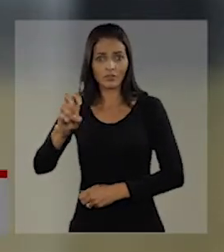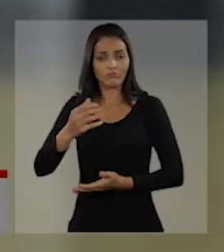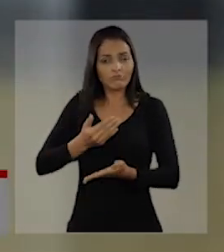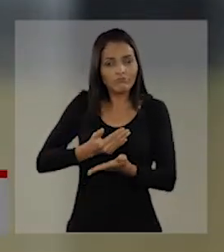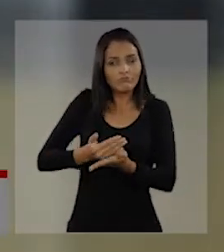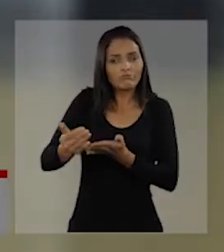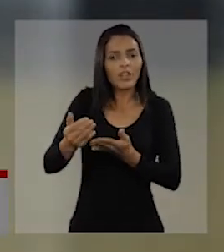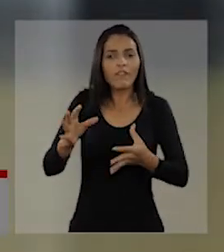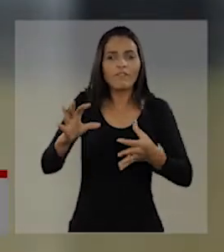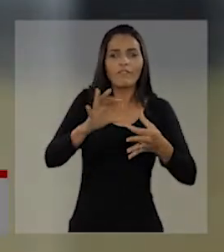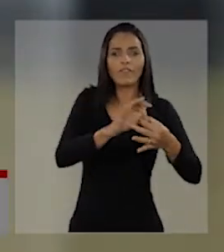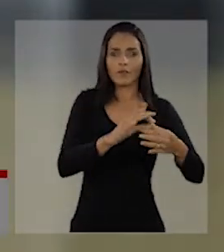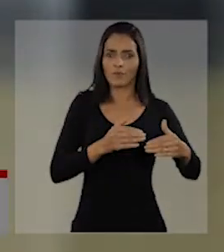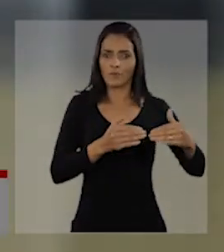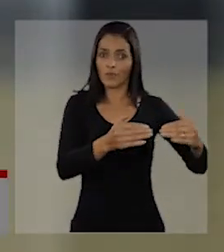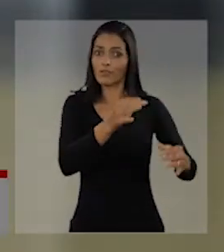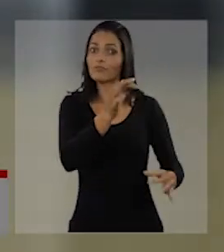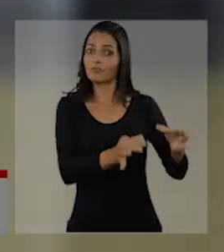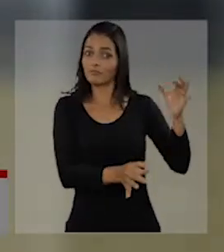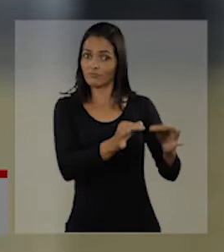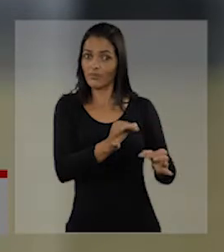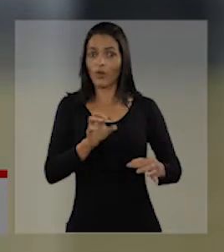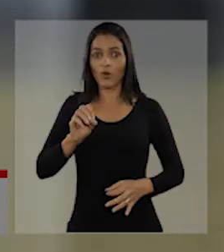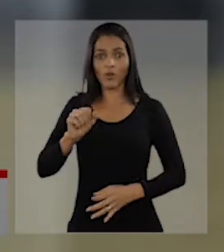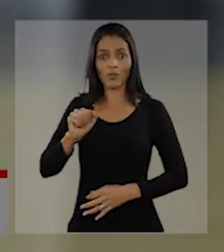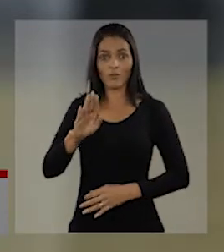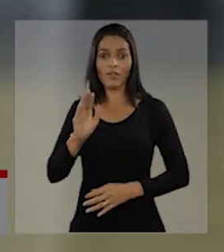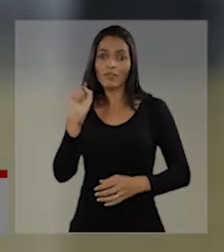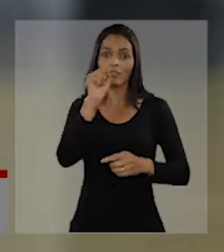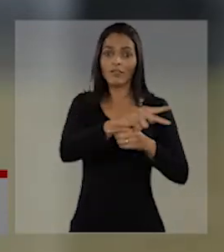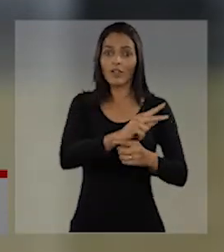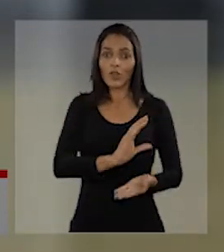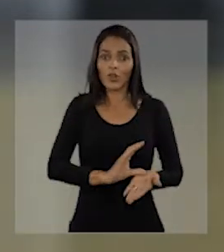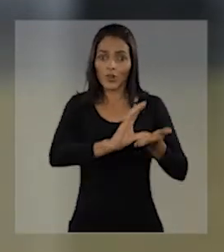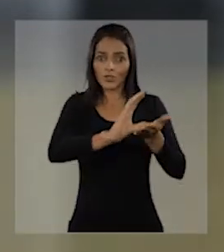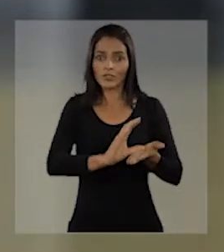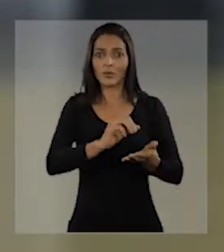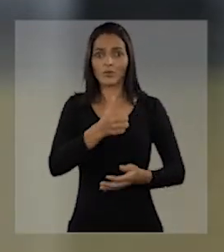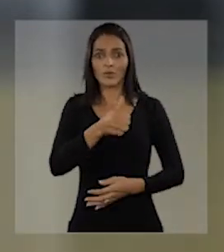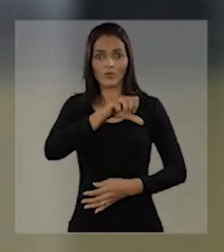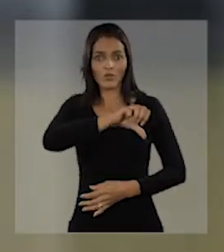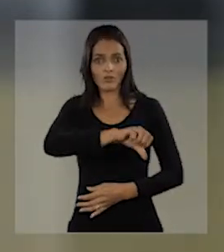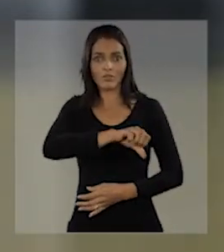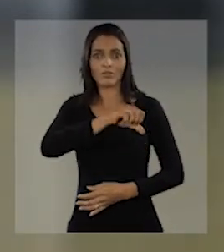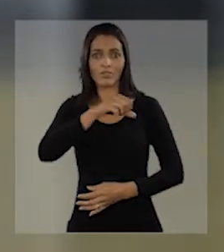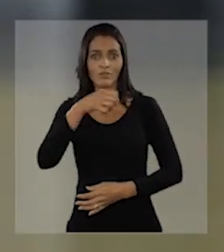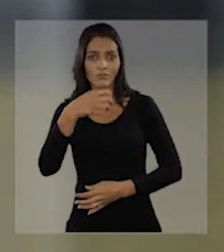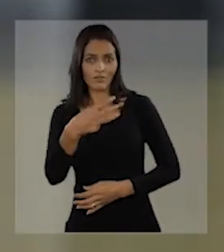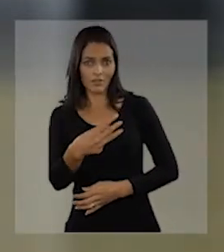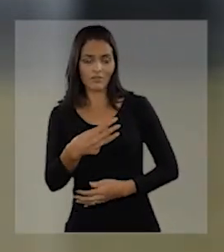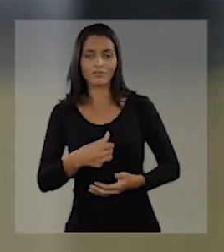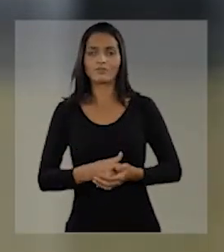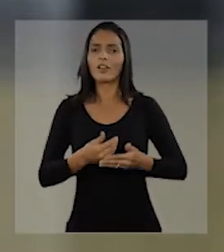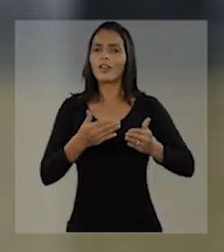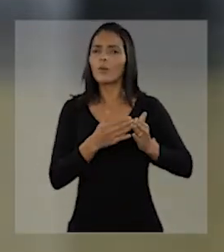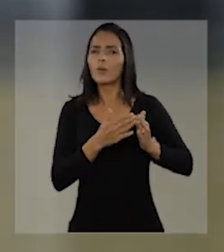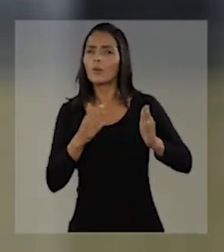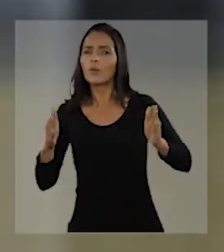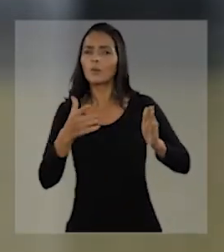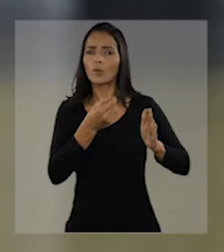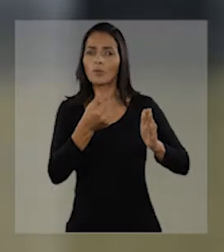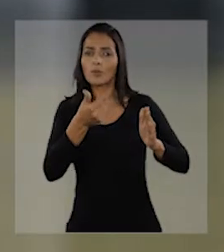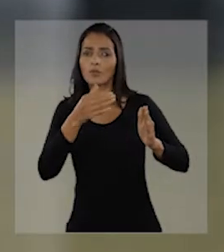1985, inicialmente vinculado ao Ministério da Justiça. A OAB entrou no grupo no ano de 1993 e, a partir